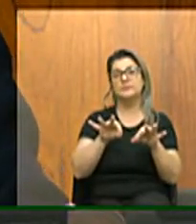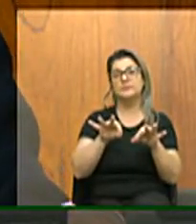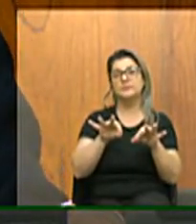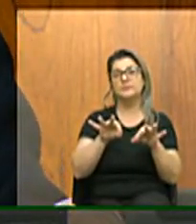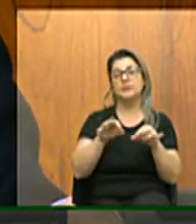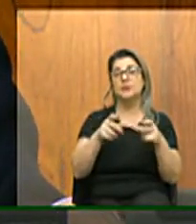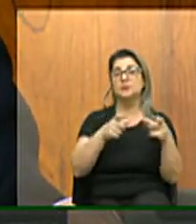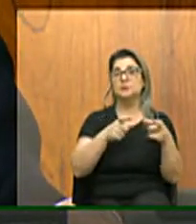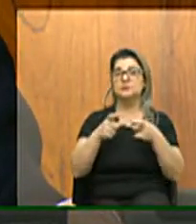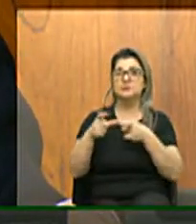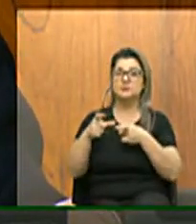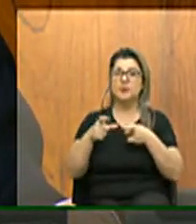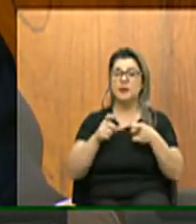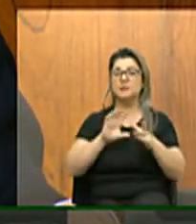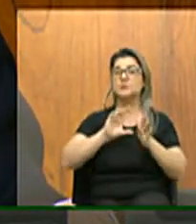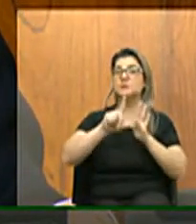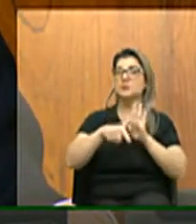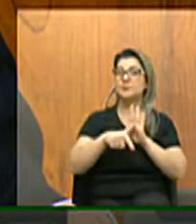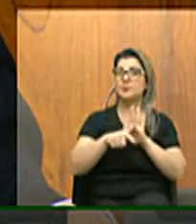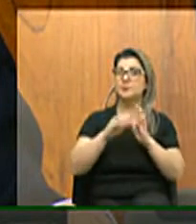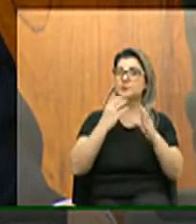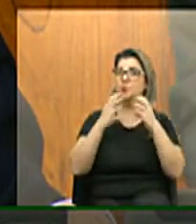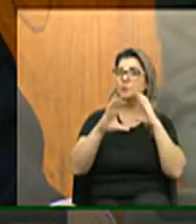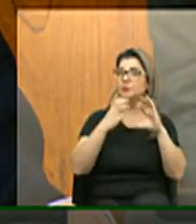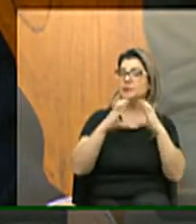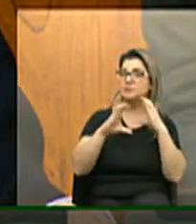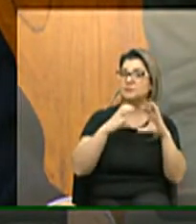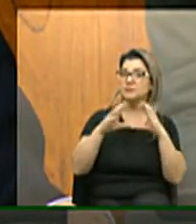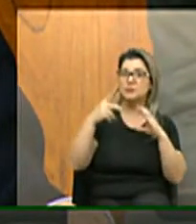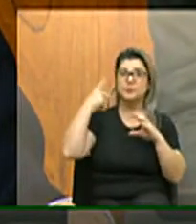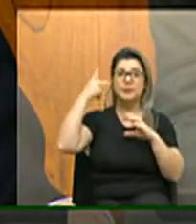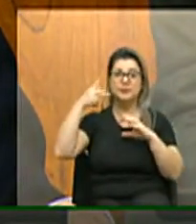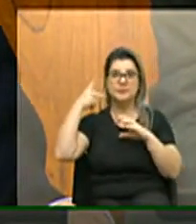nos espaços depois de comunicações parlamentares, se Vossa Excelência